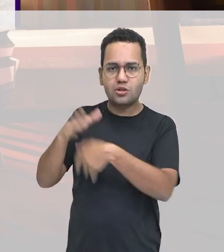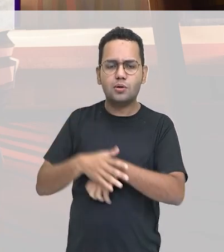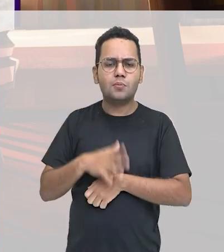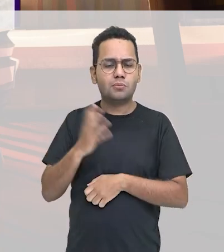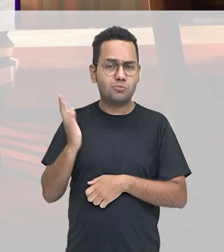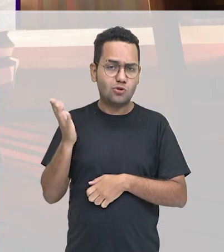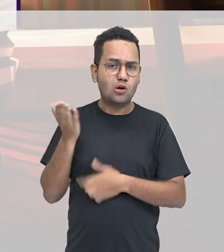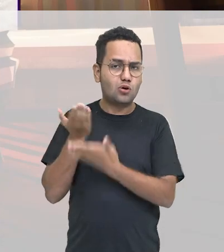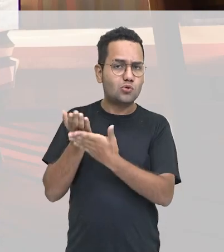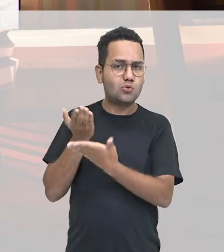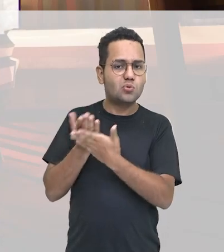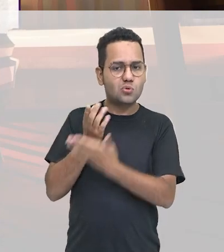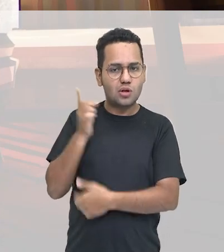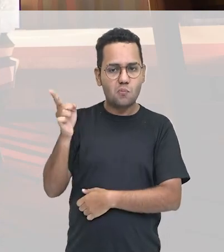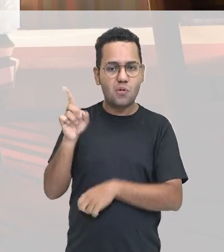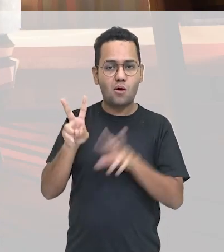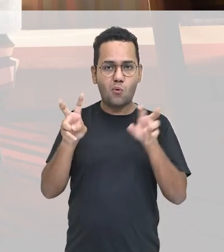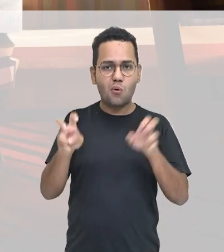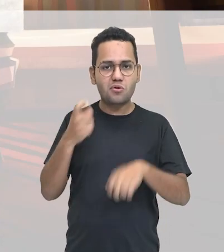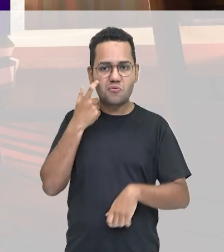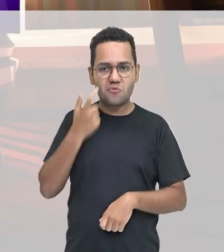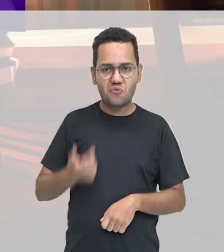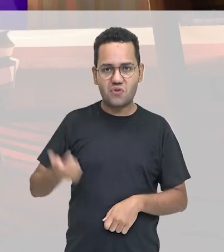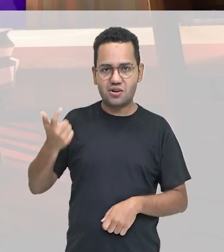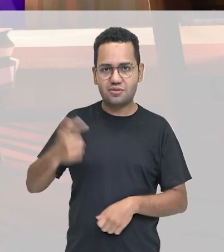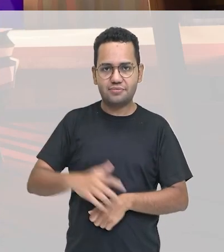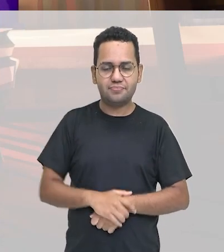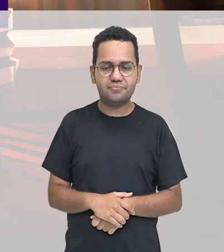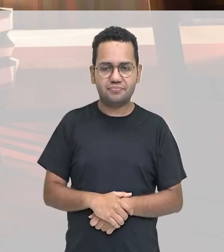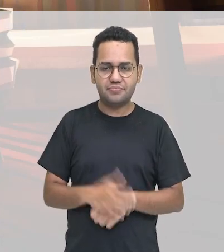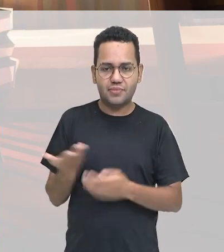imaginação sociológica, o nosso livro vai voltar para a